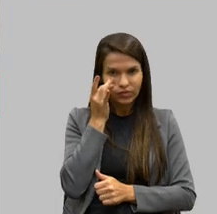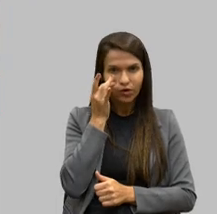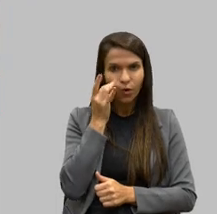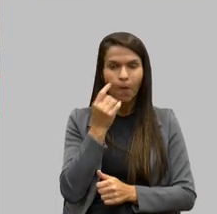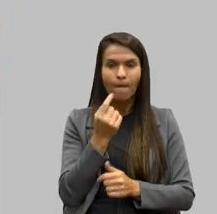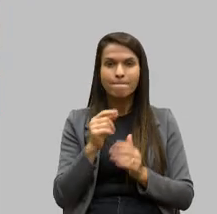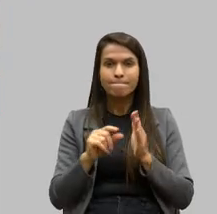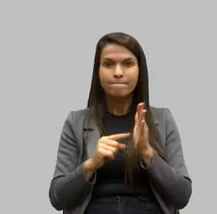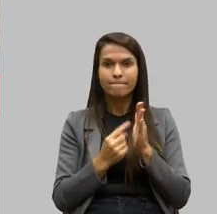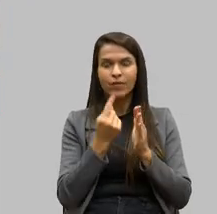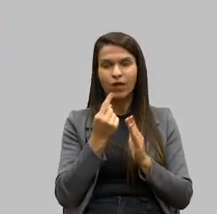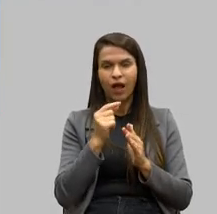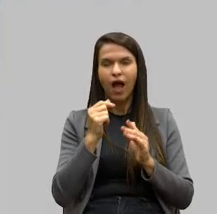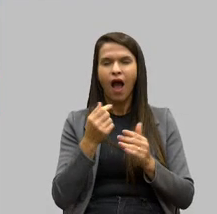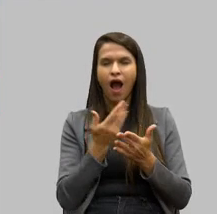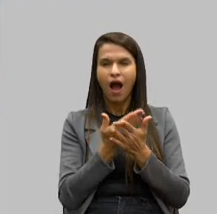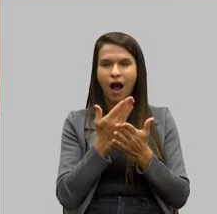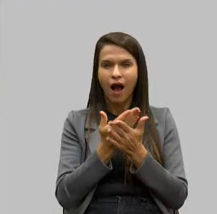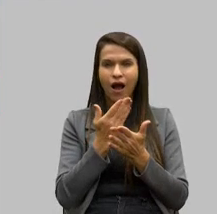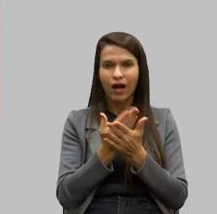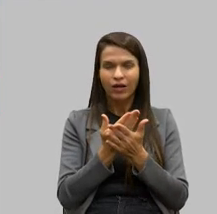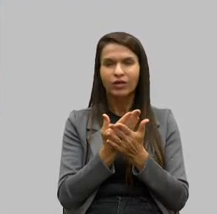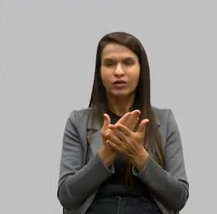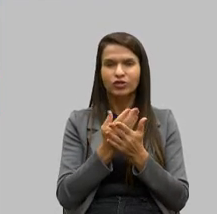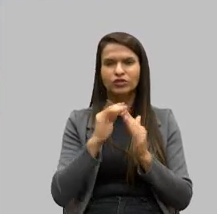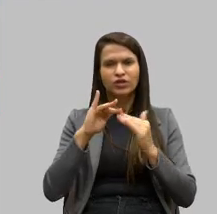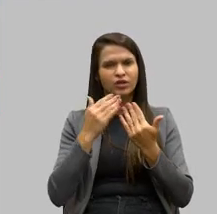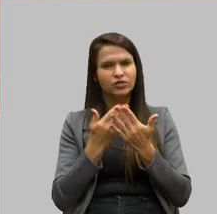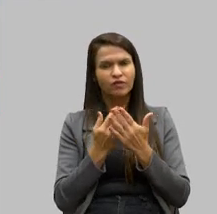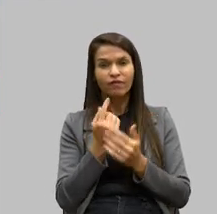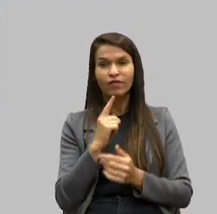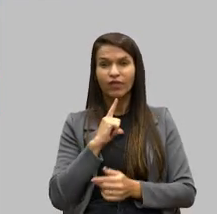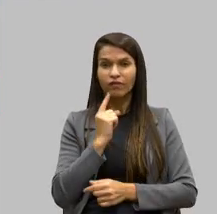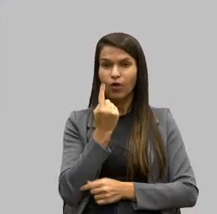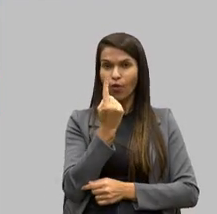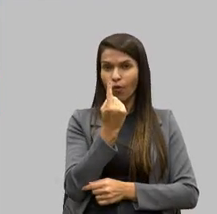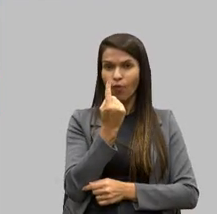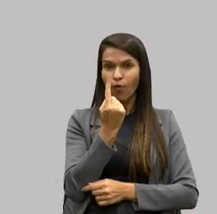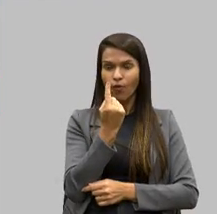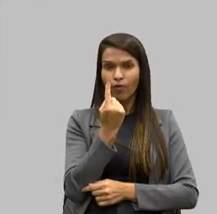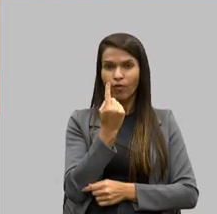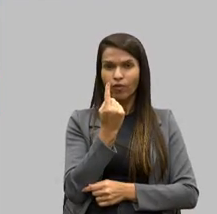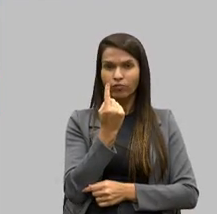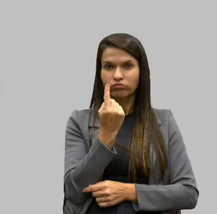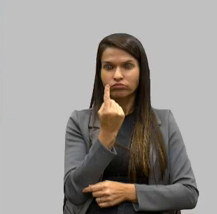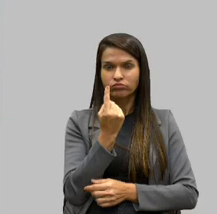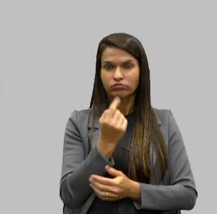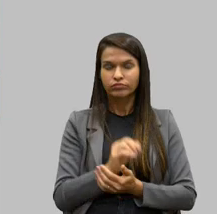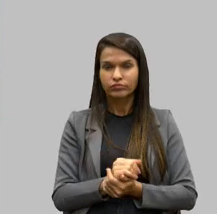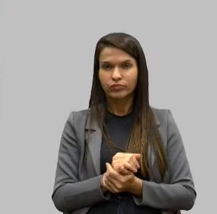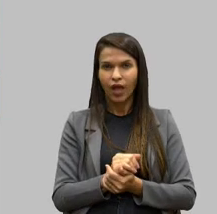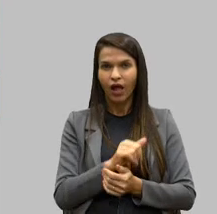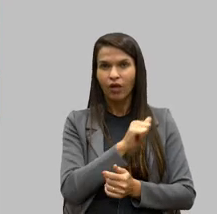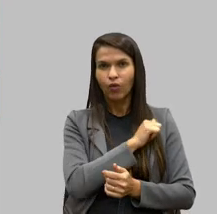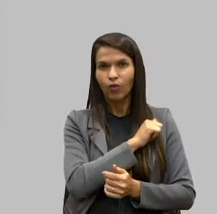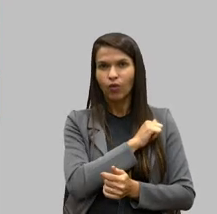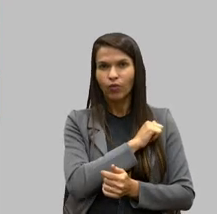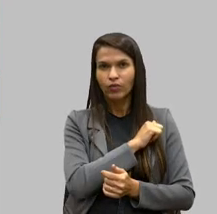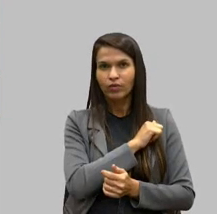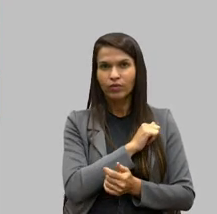marcado para o dia 14 de junho na escola estadual. Então, teve um numa escola, secretário. Então,